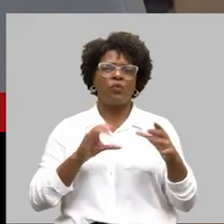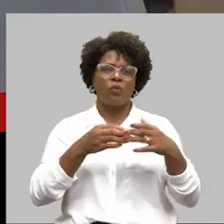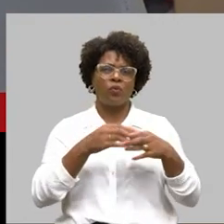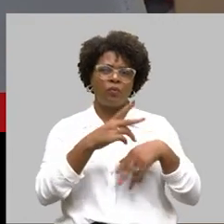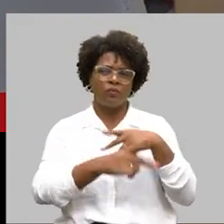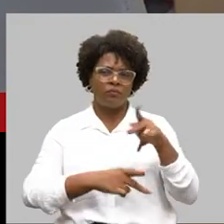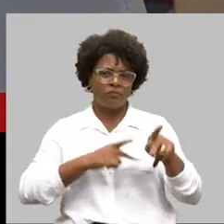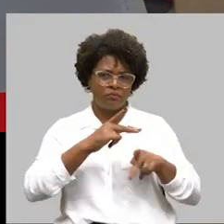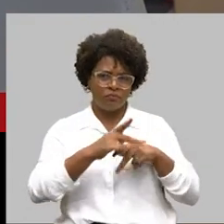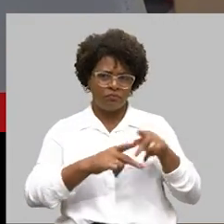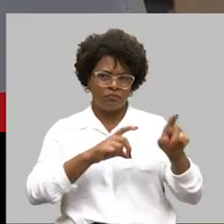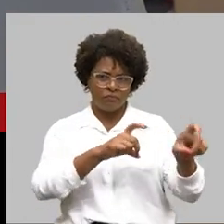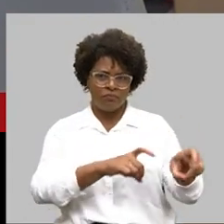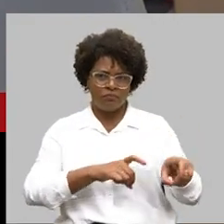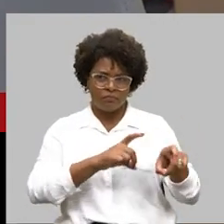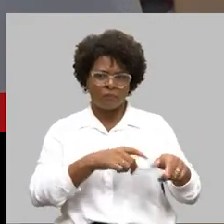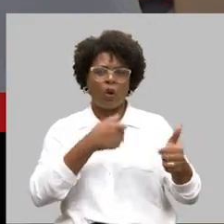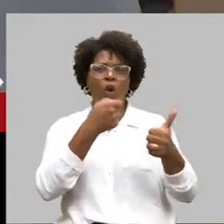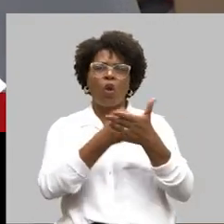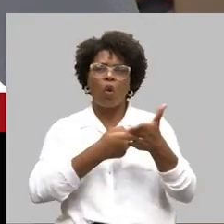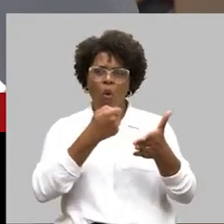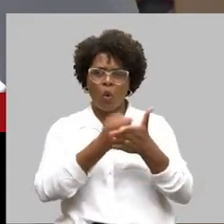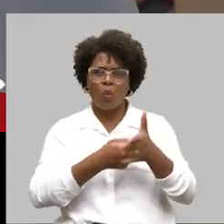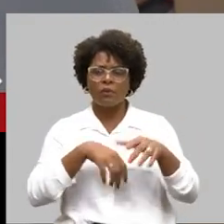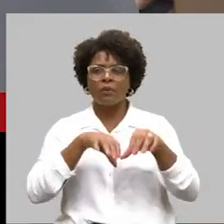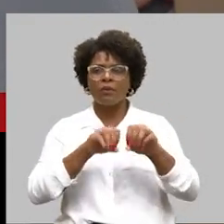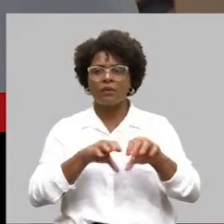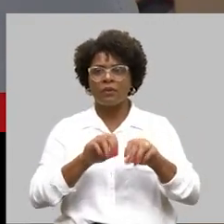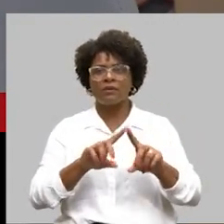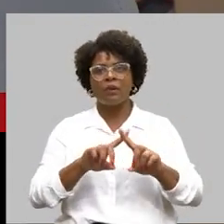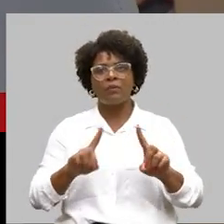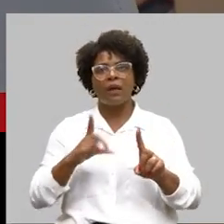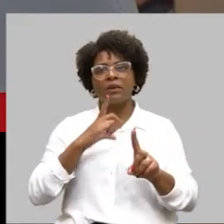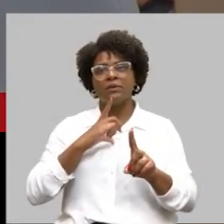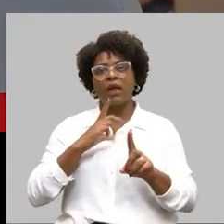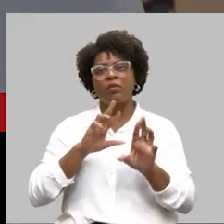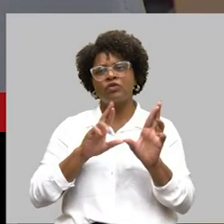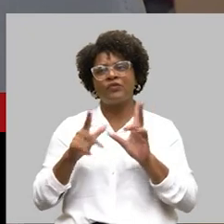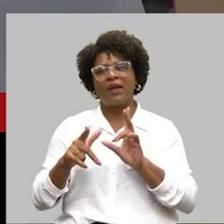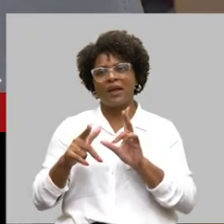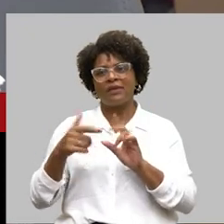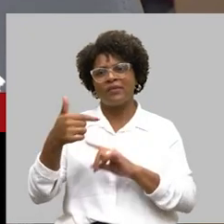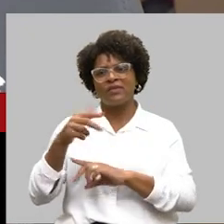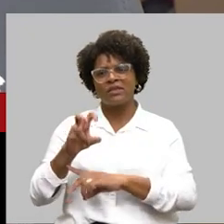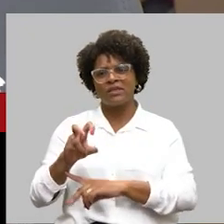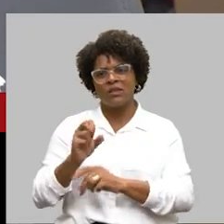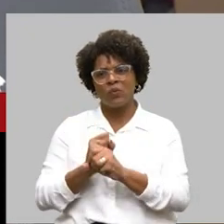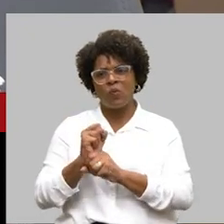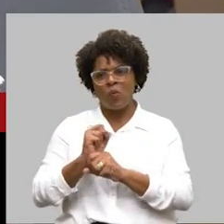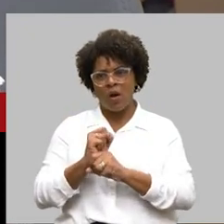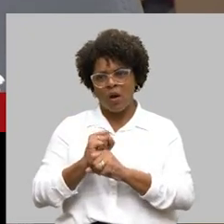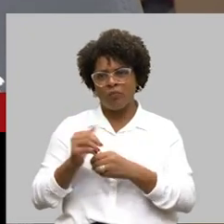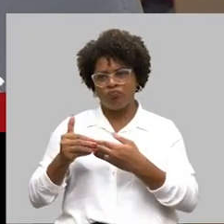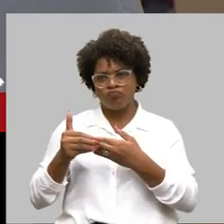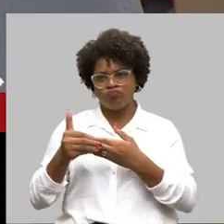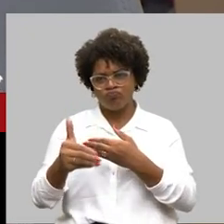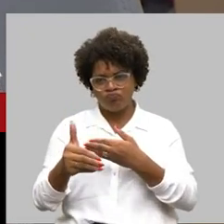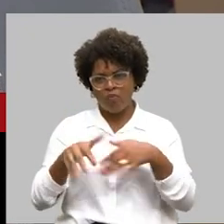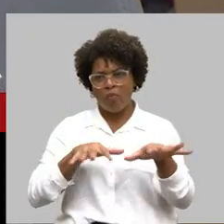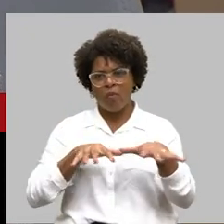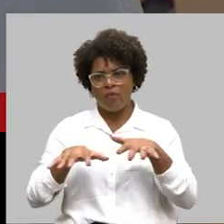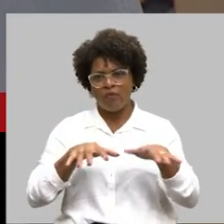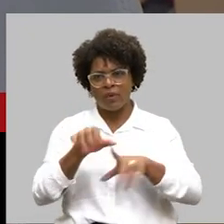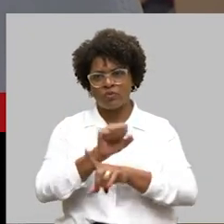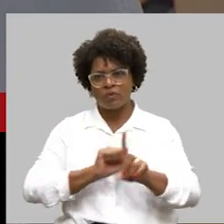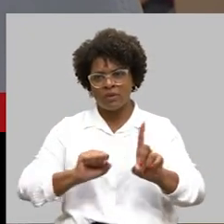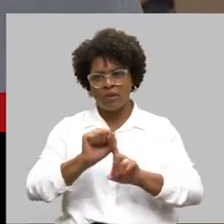educação mas tem uma diferença nos últimos 25 anos que é a presença dos movimentos sociais organizados